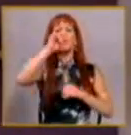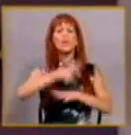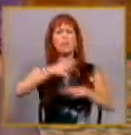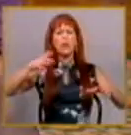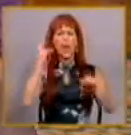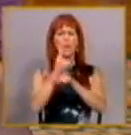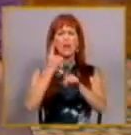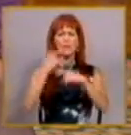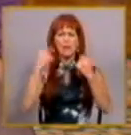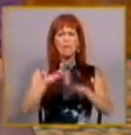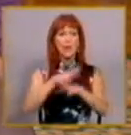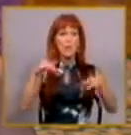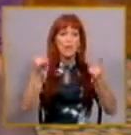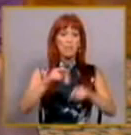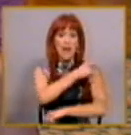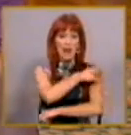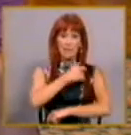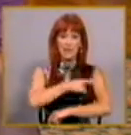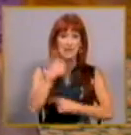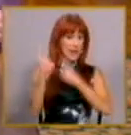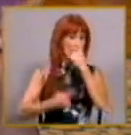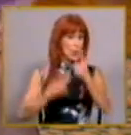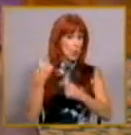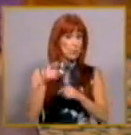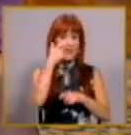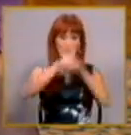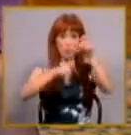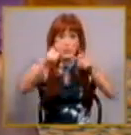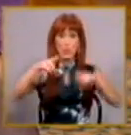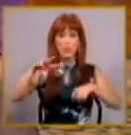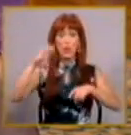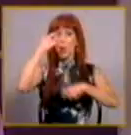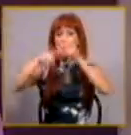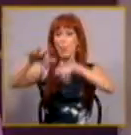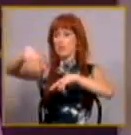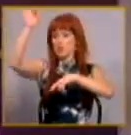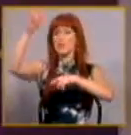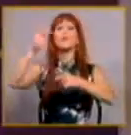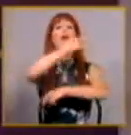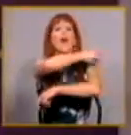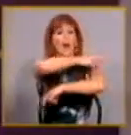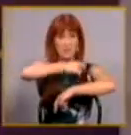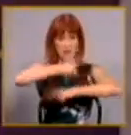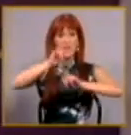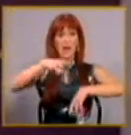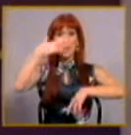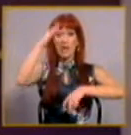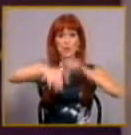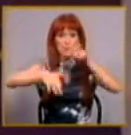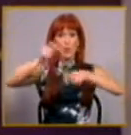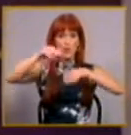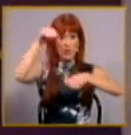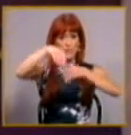maioria, e essa maioria também é representativa de algum eleitorado. E foi eleita pelo povo. É representativa, mas nós não nos